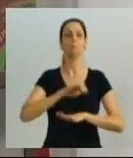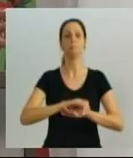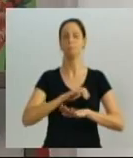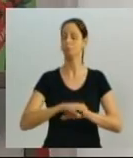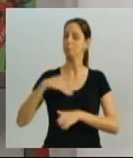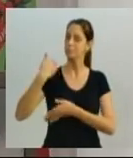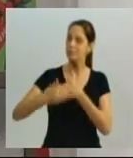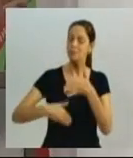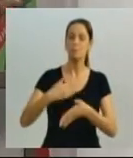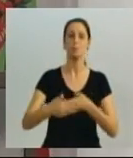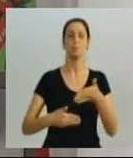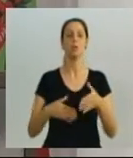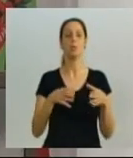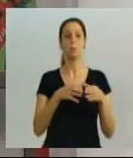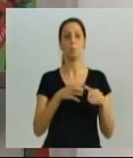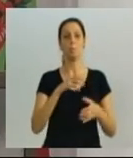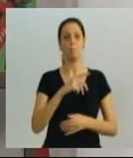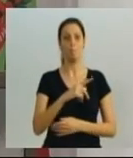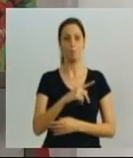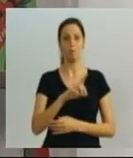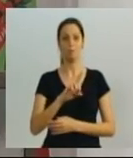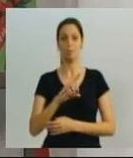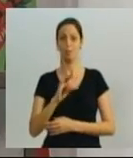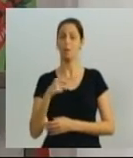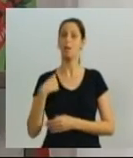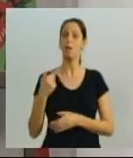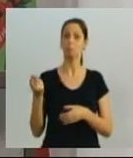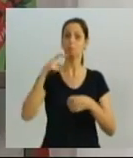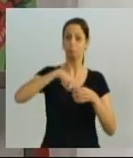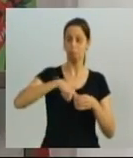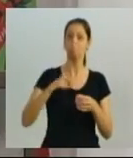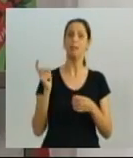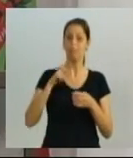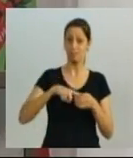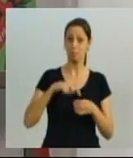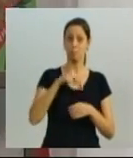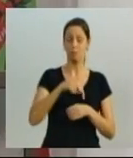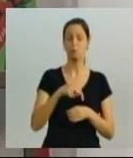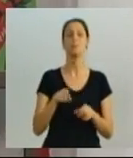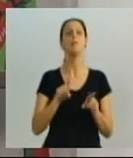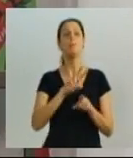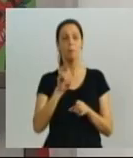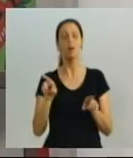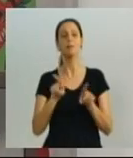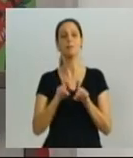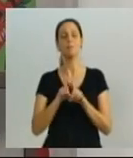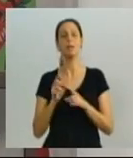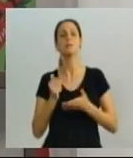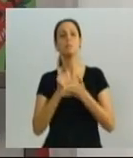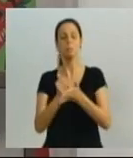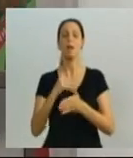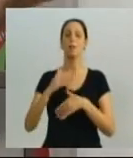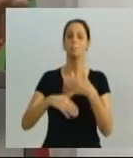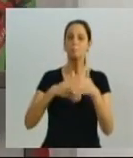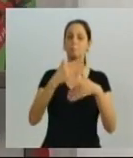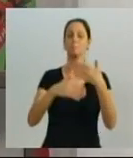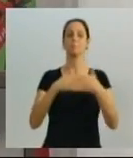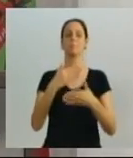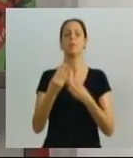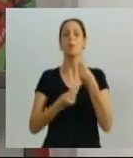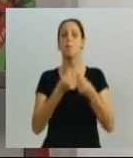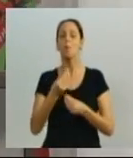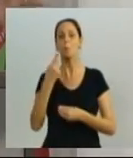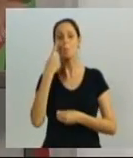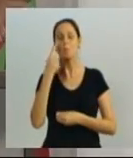processo que sabem. O PDT, o partido que eu faço parte, vai decidir, vai ajudar a construir, dentro do que for melhor para a